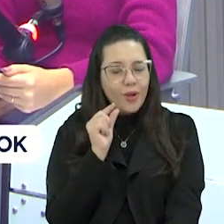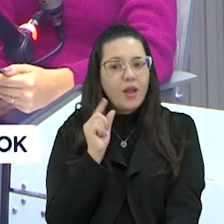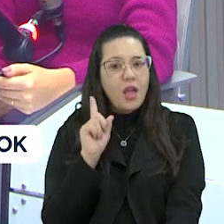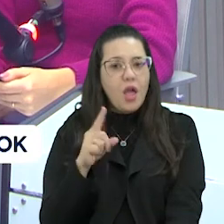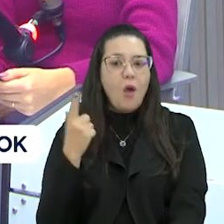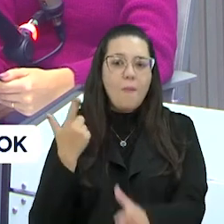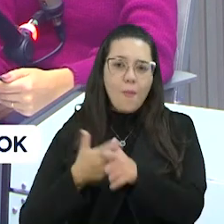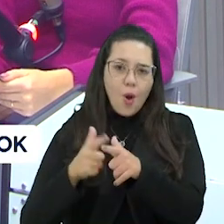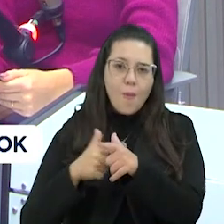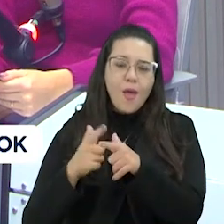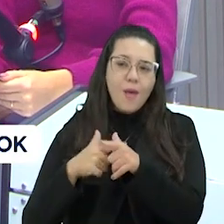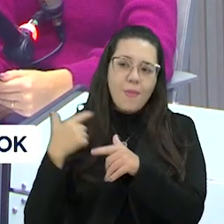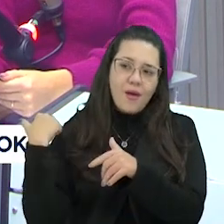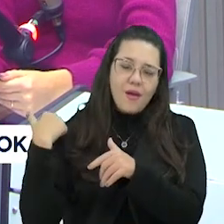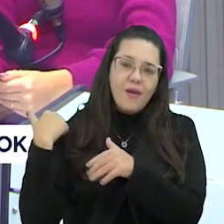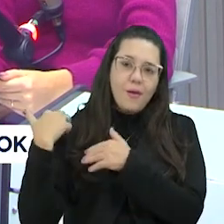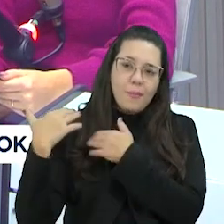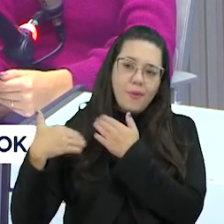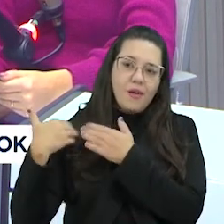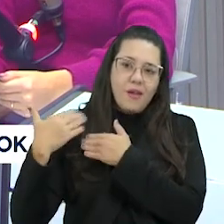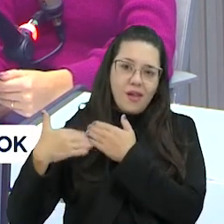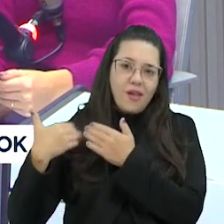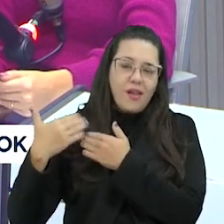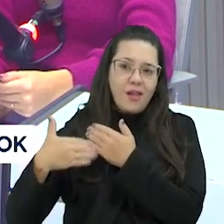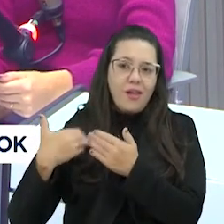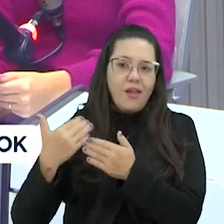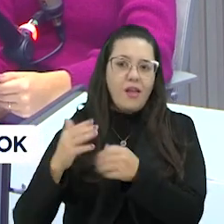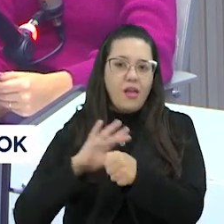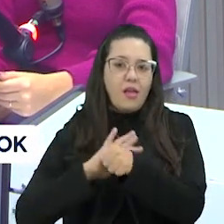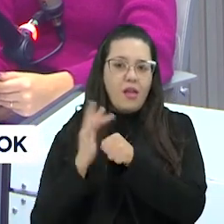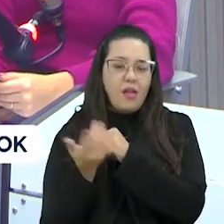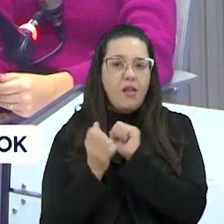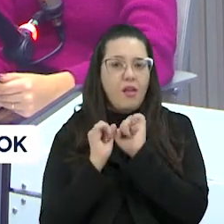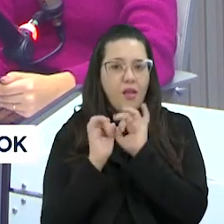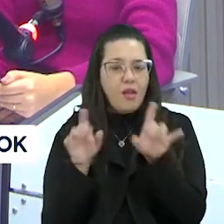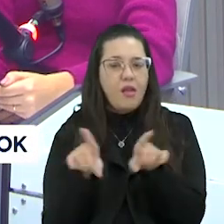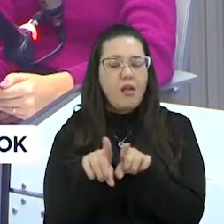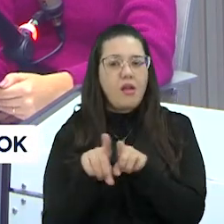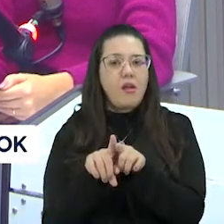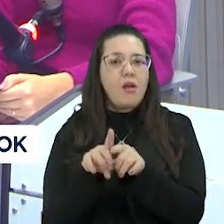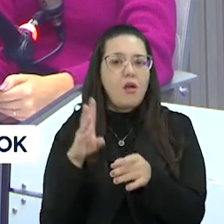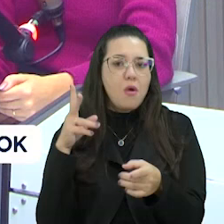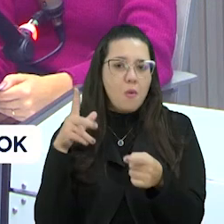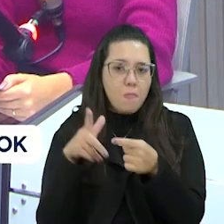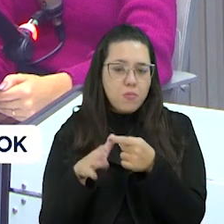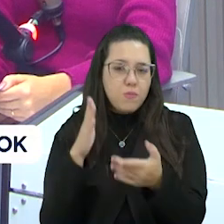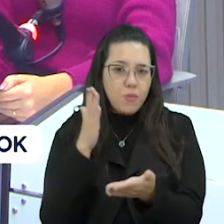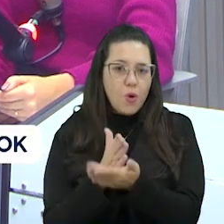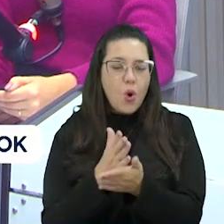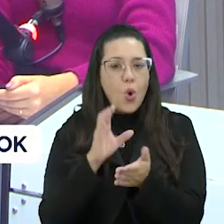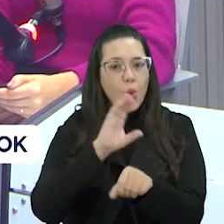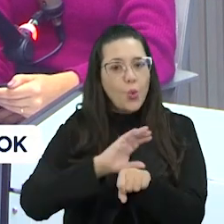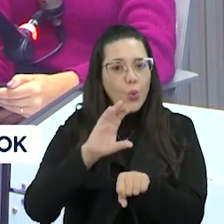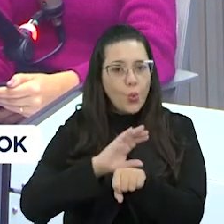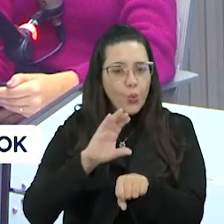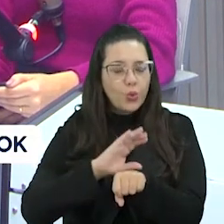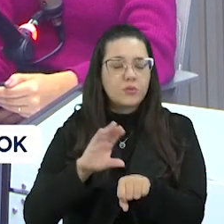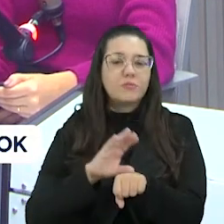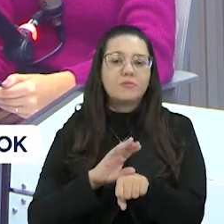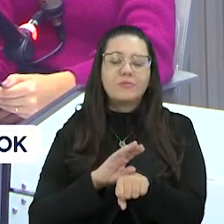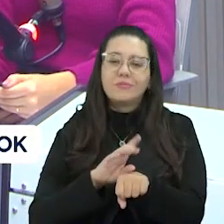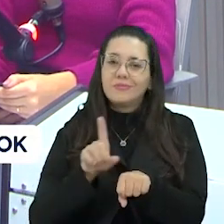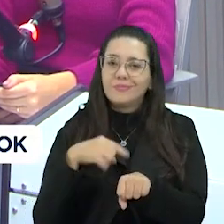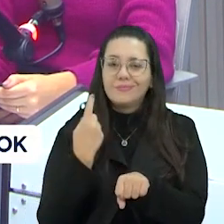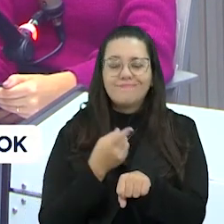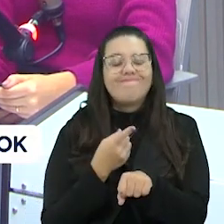veio também na questão na época do Covid, né, que interromperam alguns cursos de formação. Então, assim, não é da noite para o dia que nós